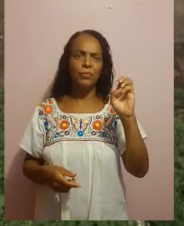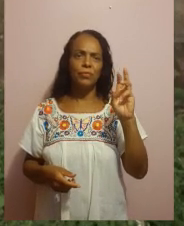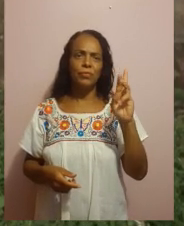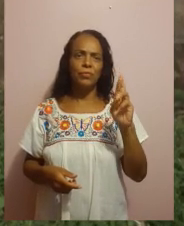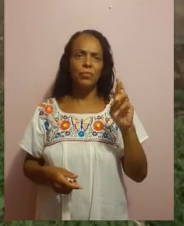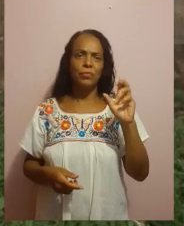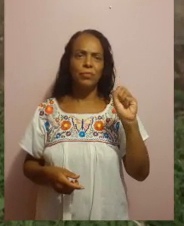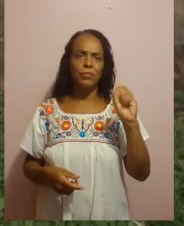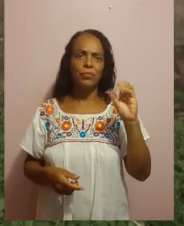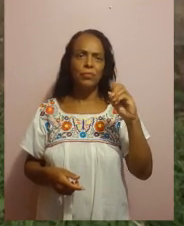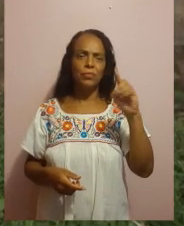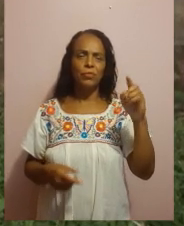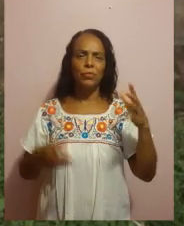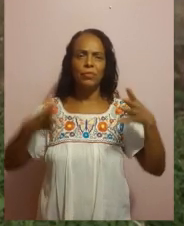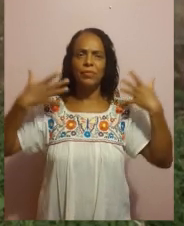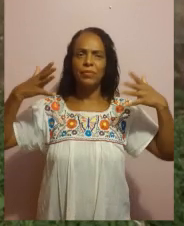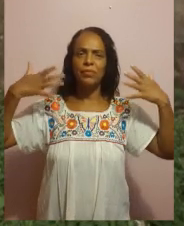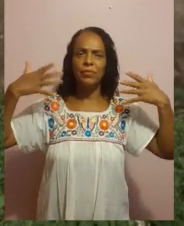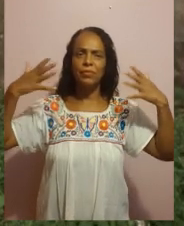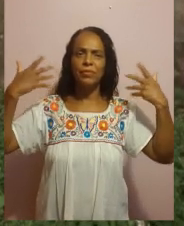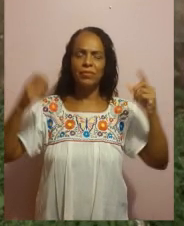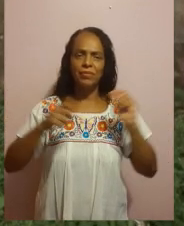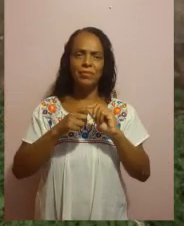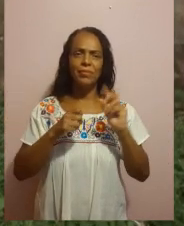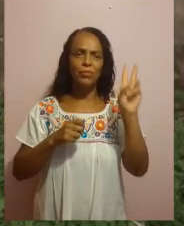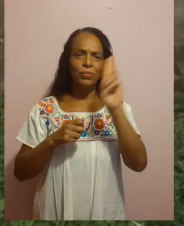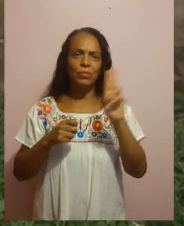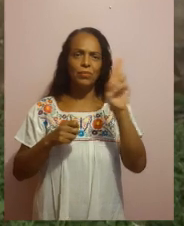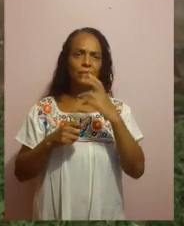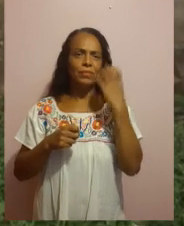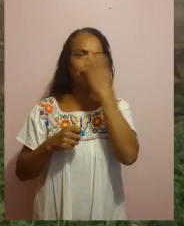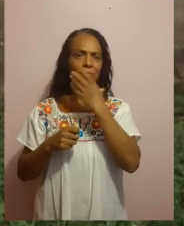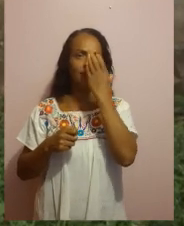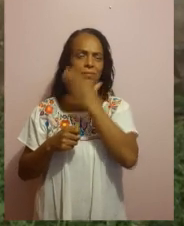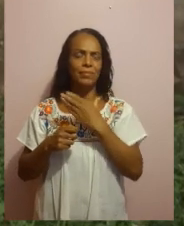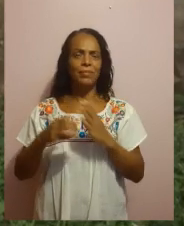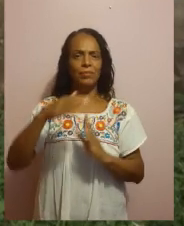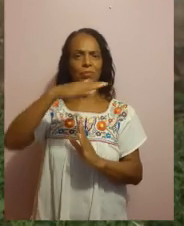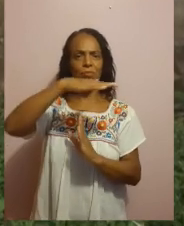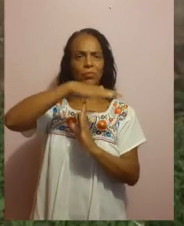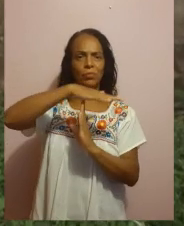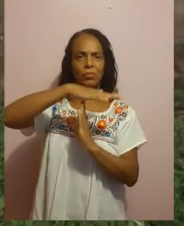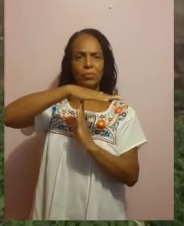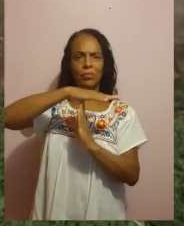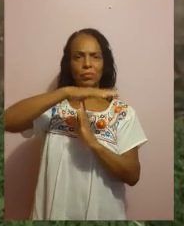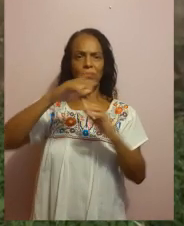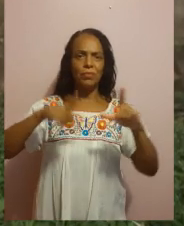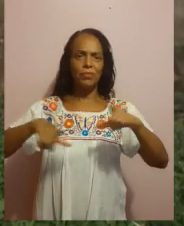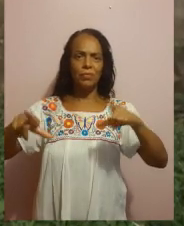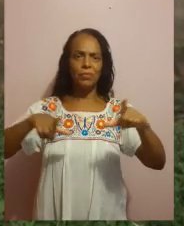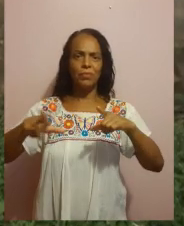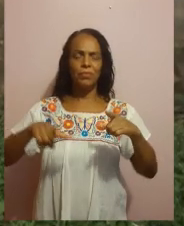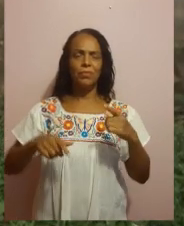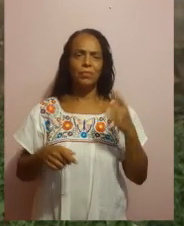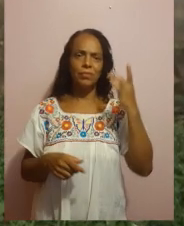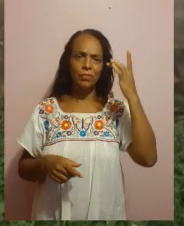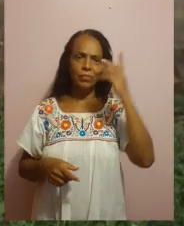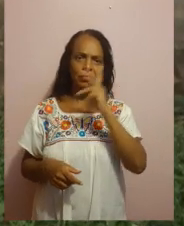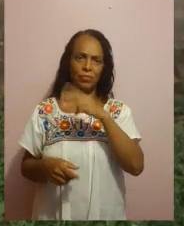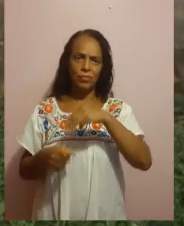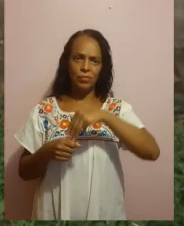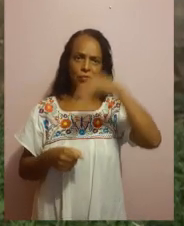Algumas diversões. Aí ele então, já sabendo que eram hinos